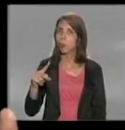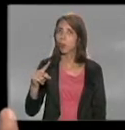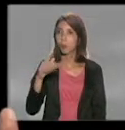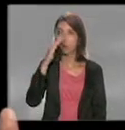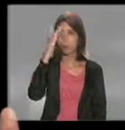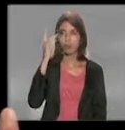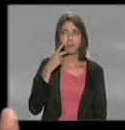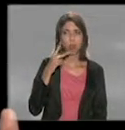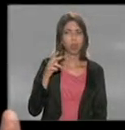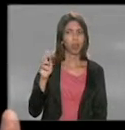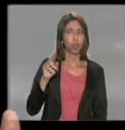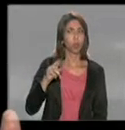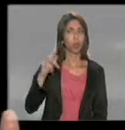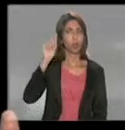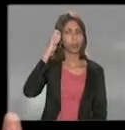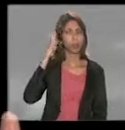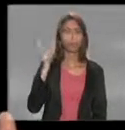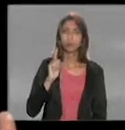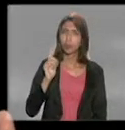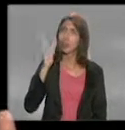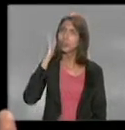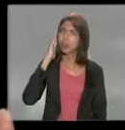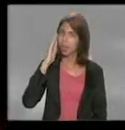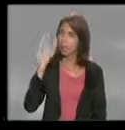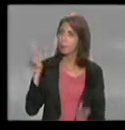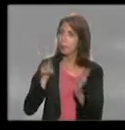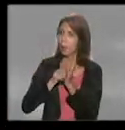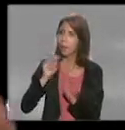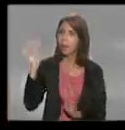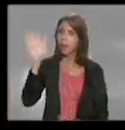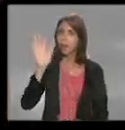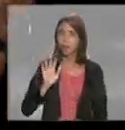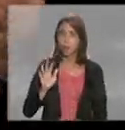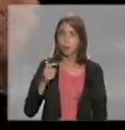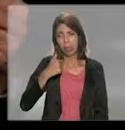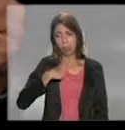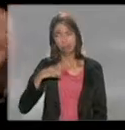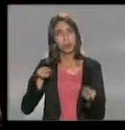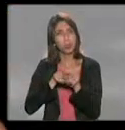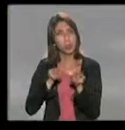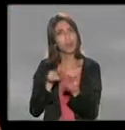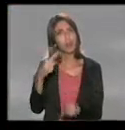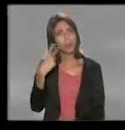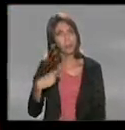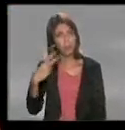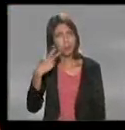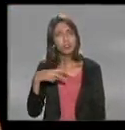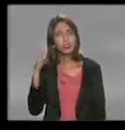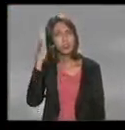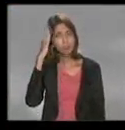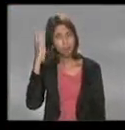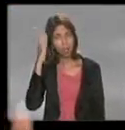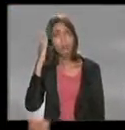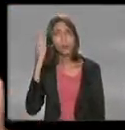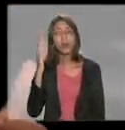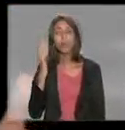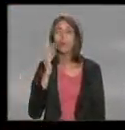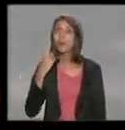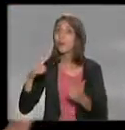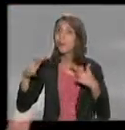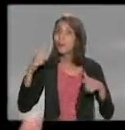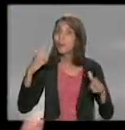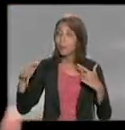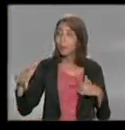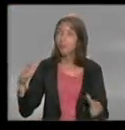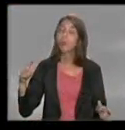hostilizar, você não pode constranger, né? Então tem perfis do negro como o teu, ninguém vai dizer que